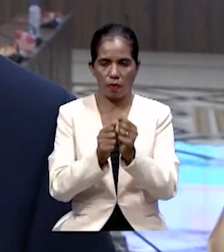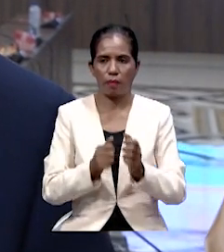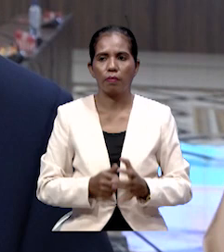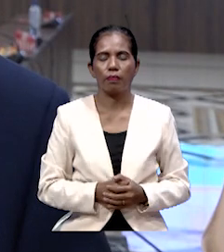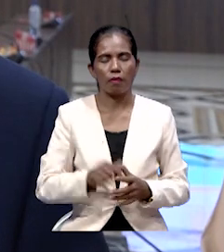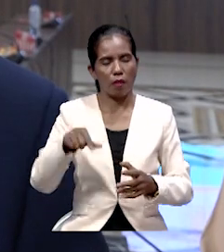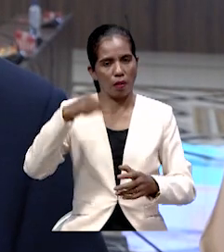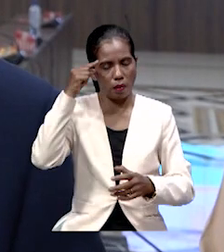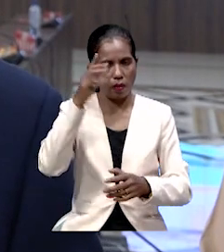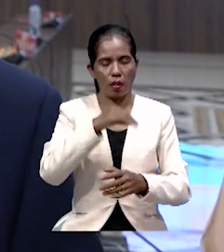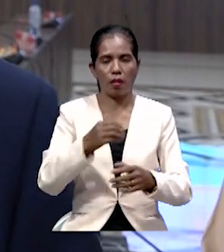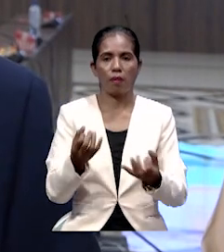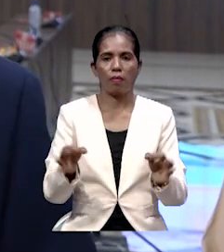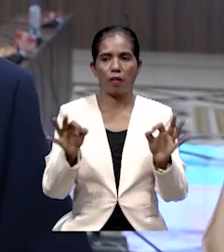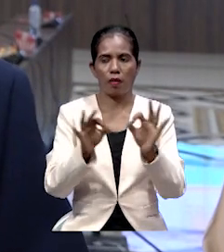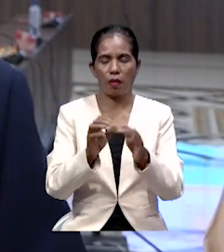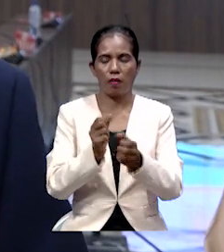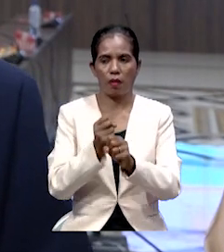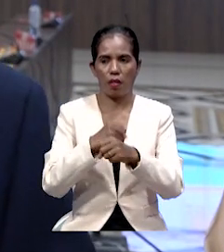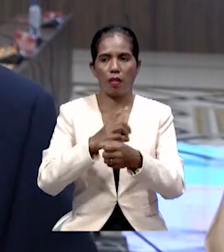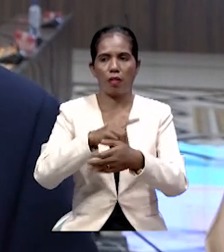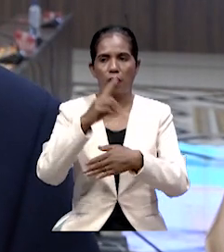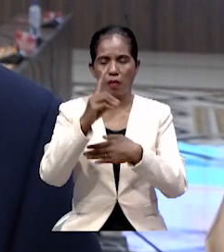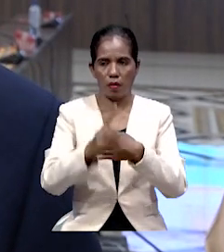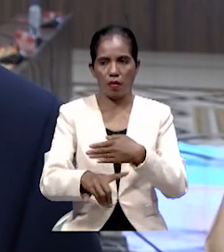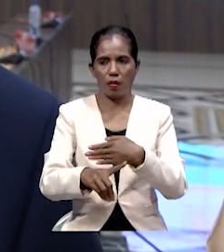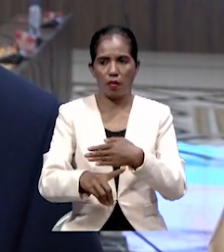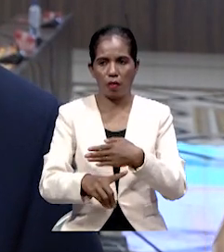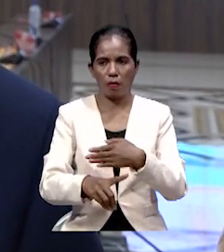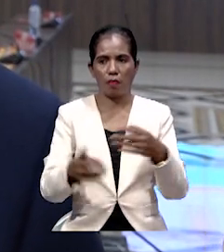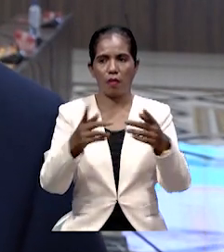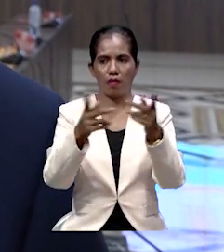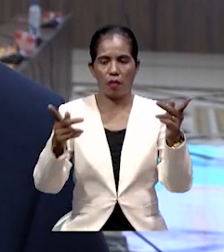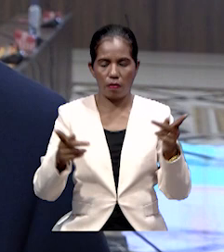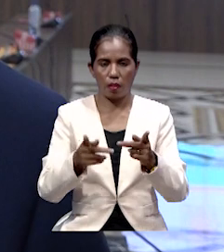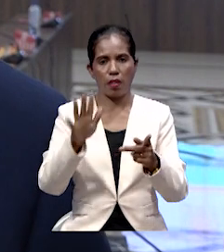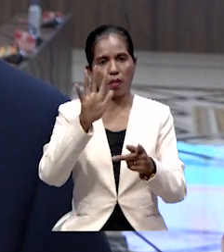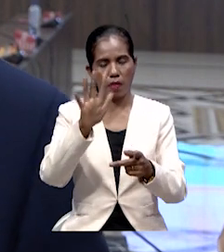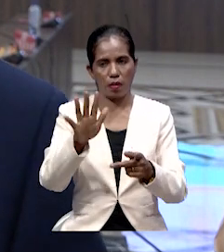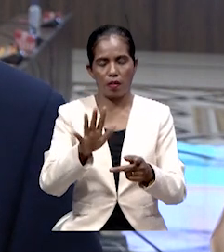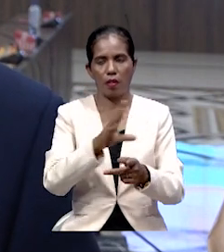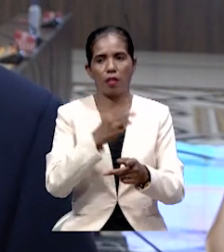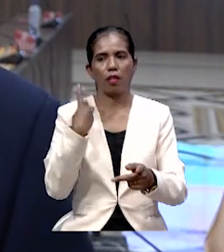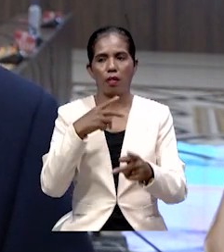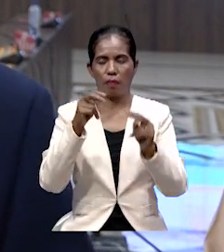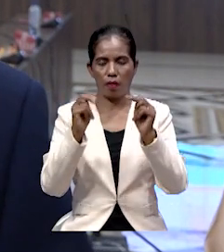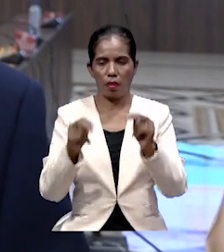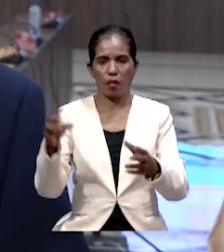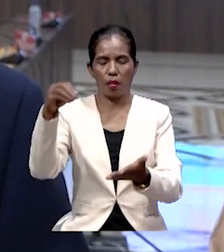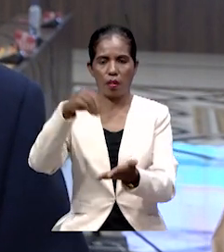e é um papel importante para o desenvolvimento da área Lima, né, para além de ita precisa de